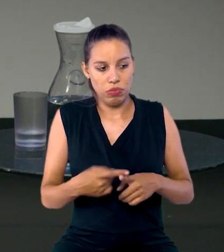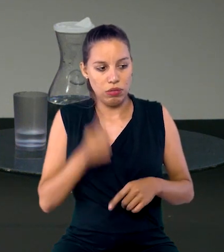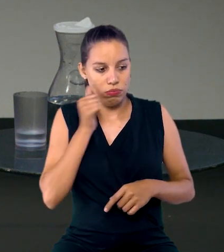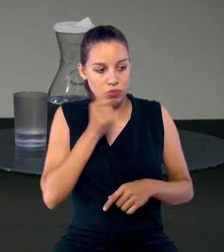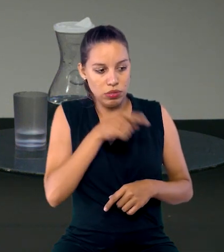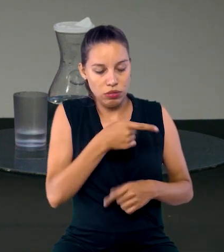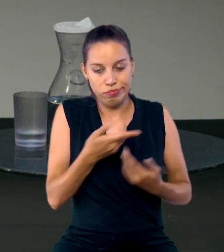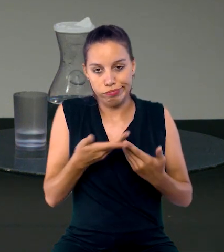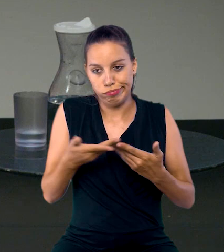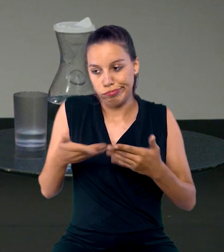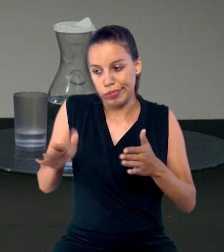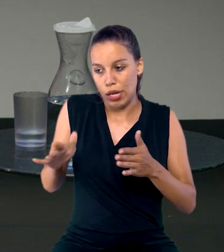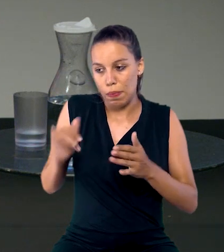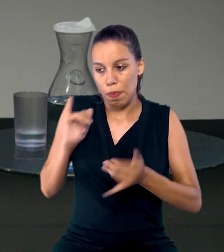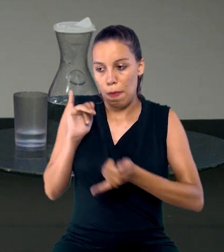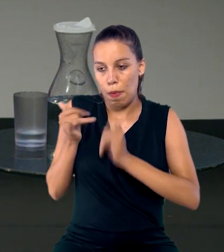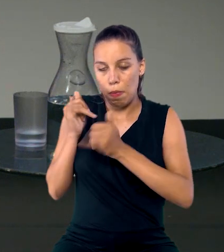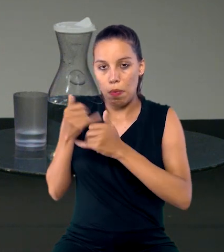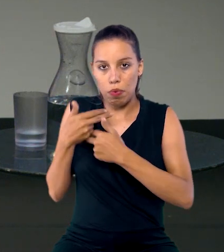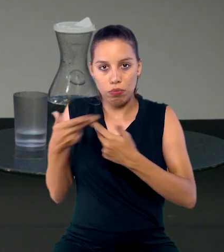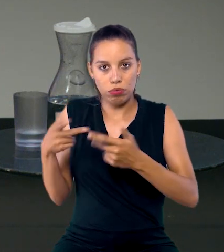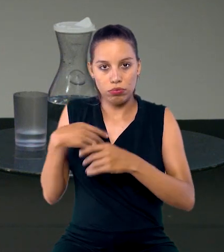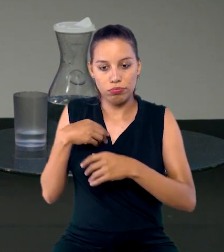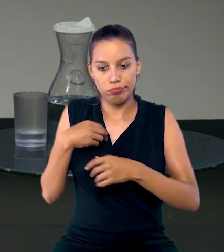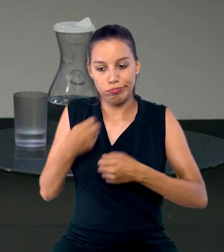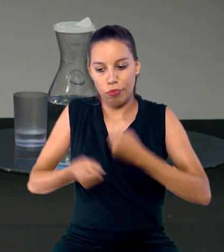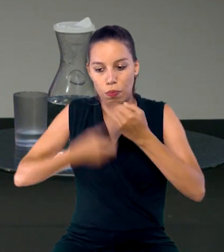se abre para ser escutada.